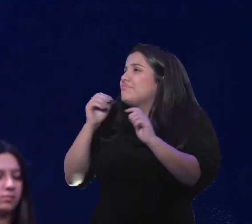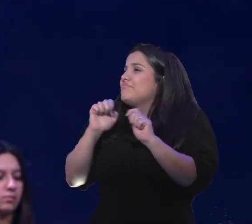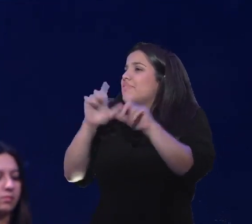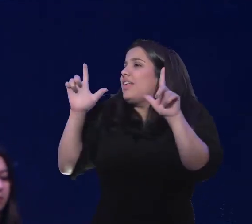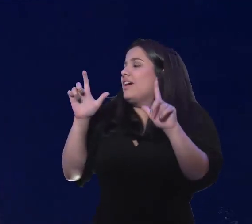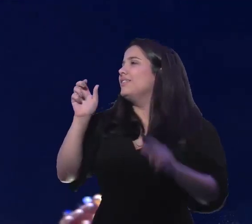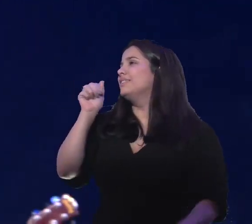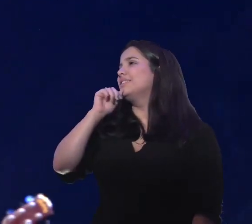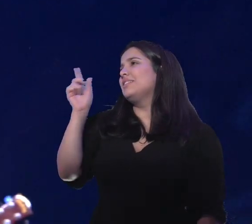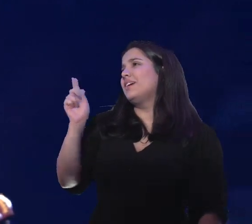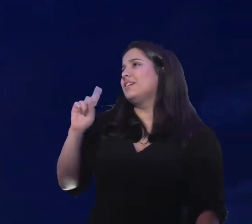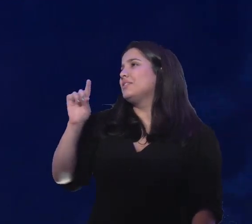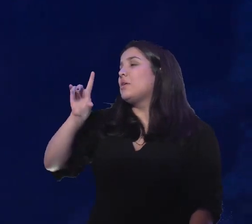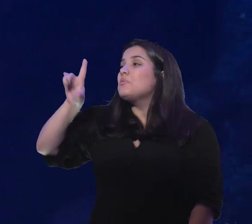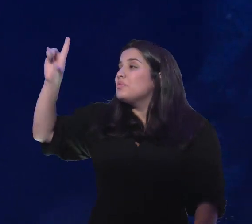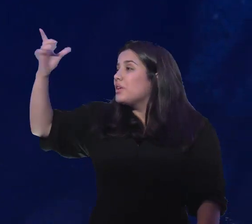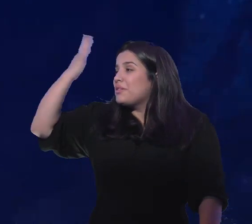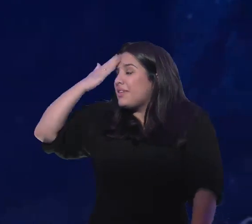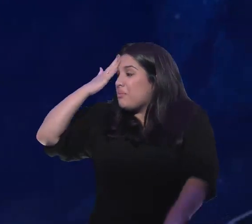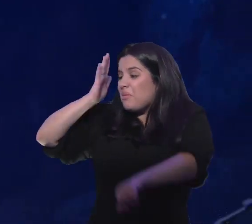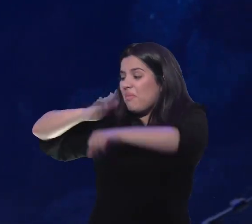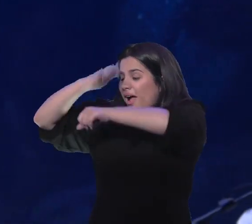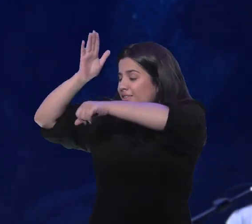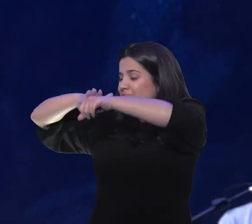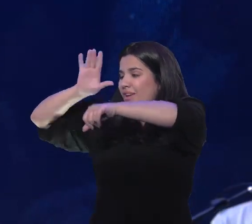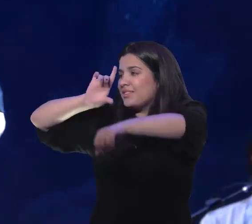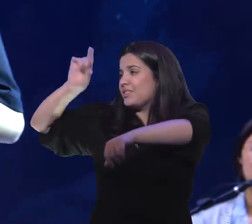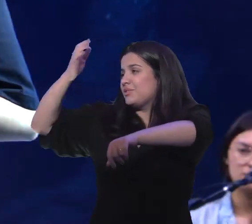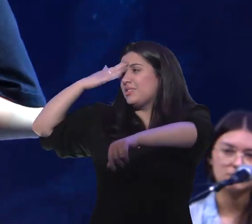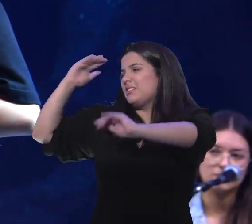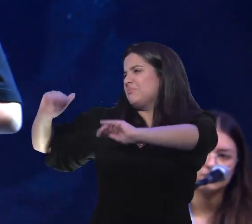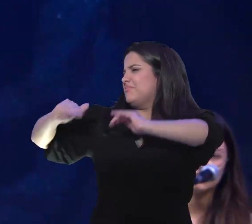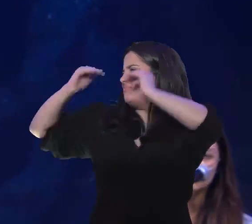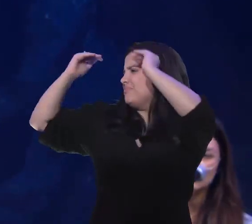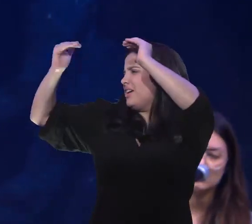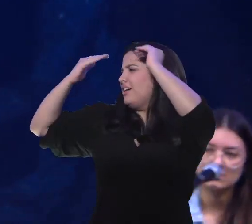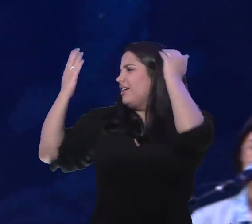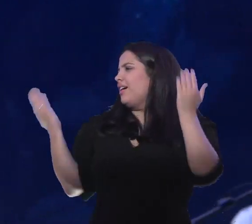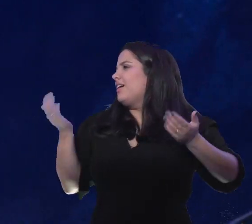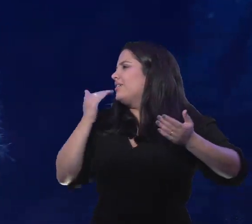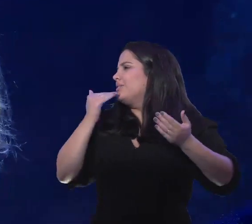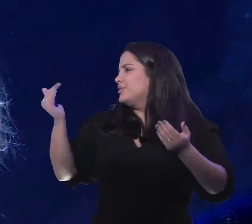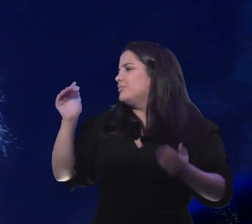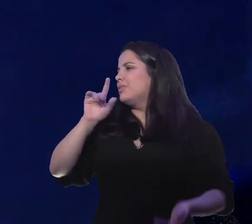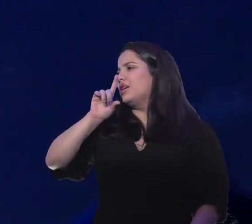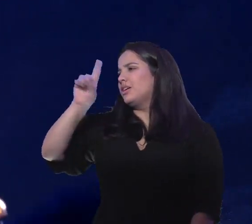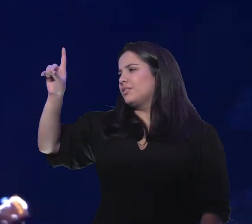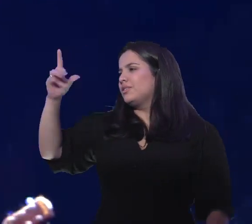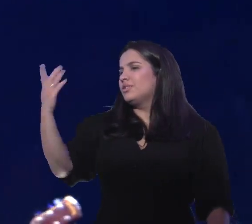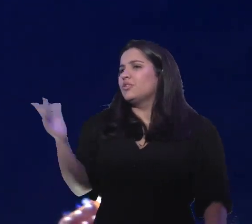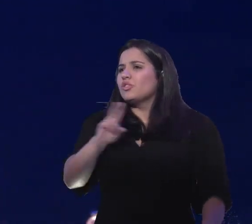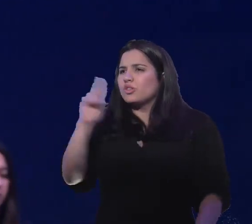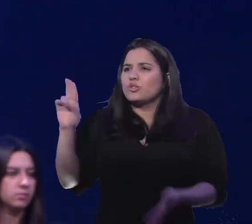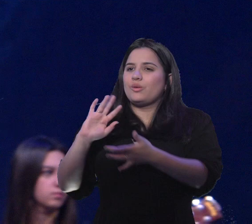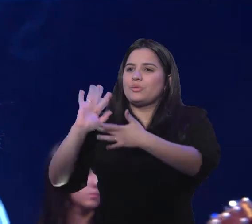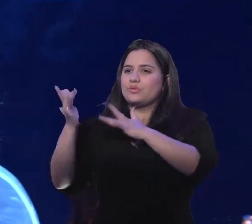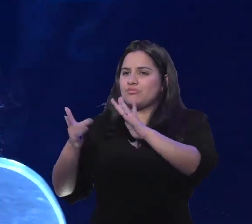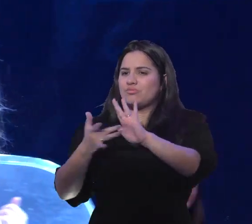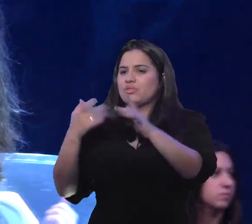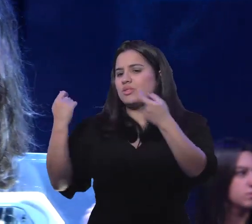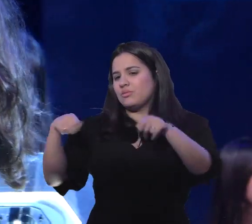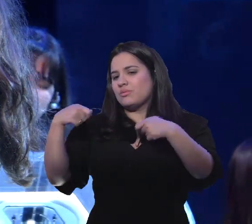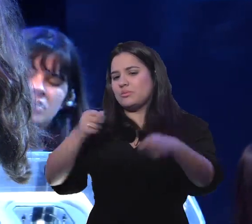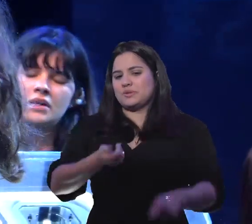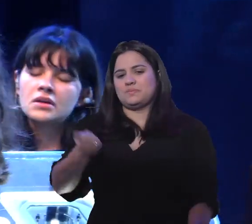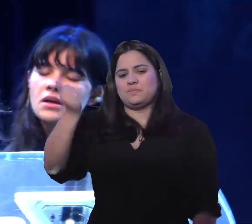muito mais, Deus. Em nome de Jesus, Pai, eu peço que o Senhor possa gerar arrependimento e